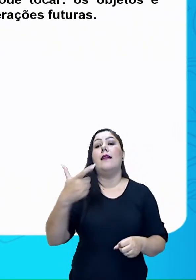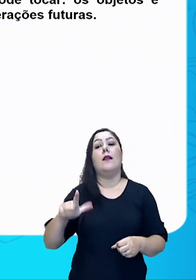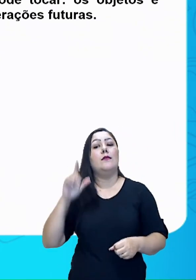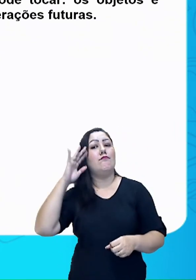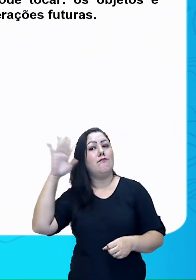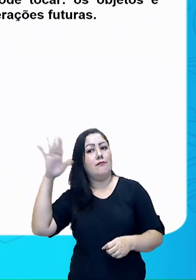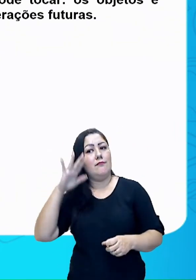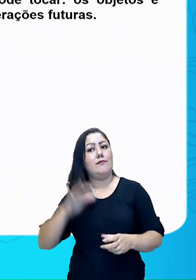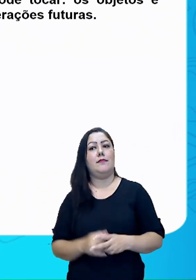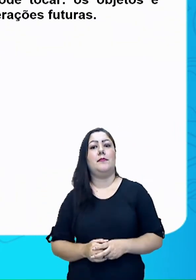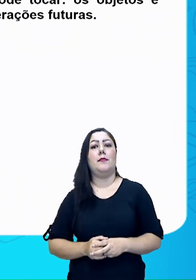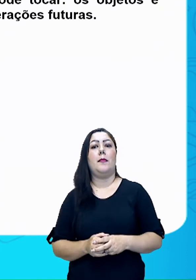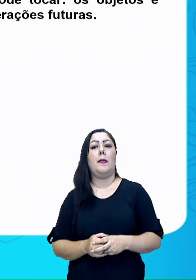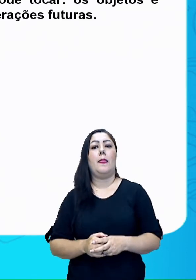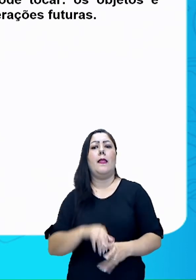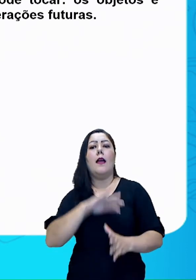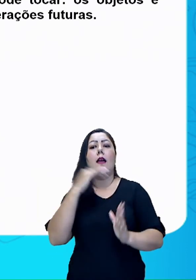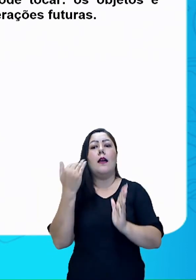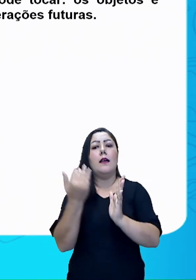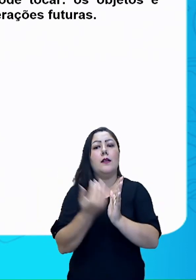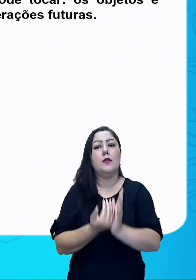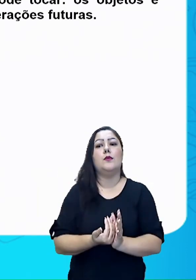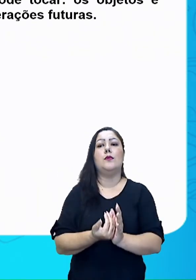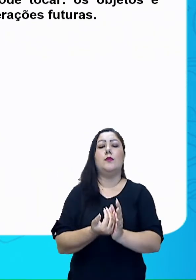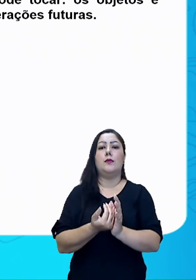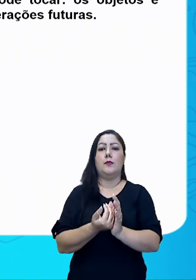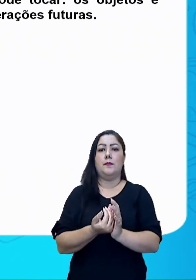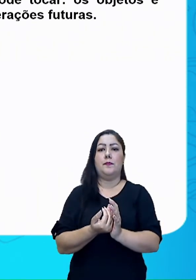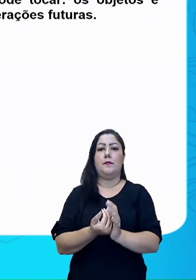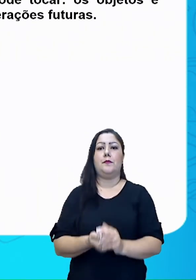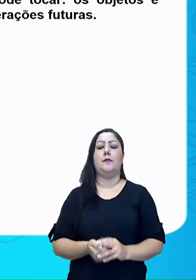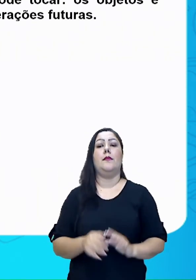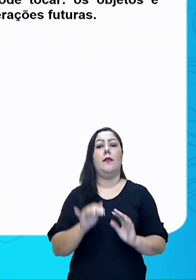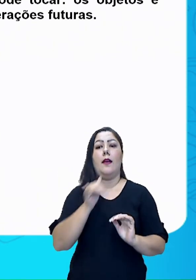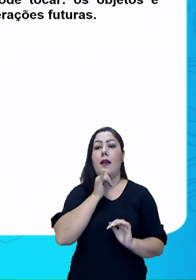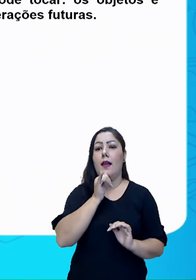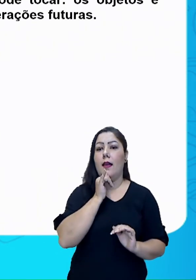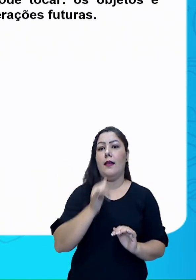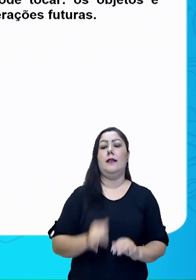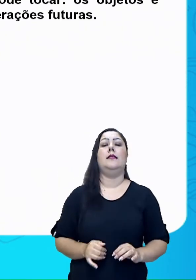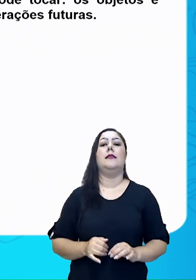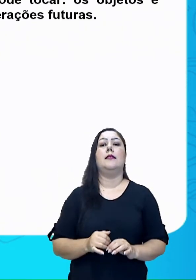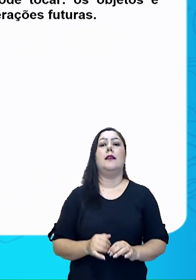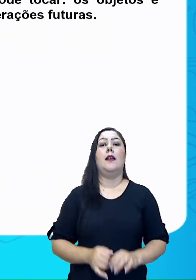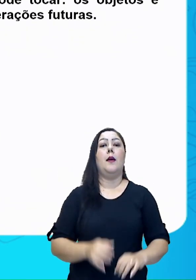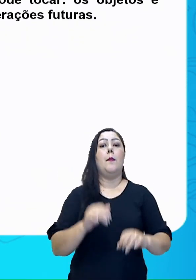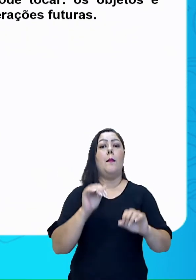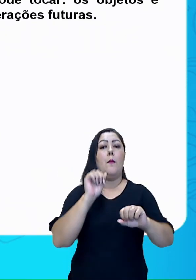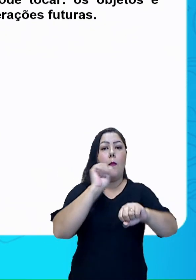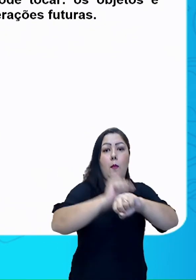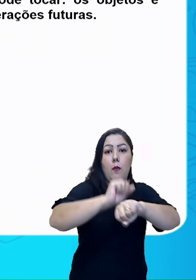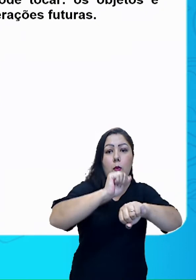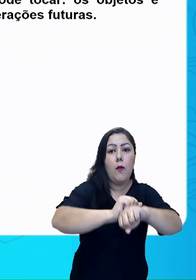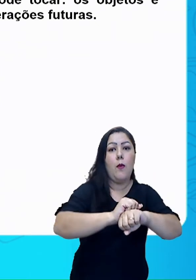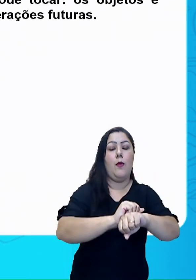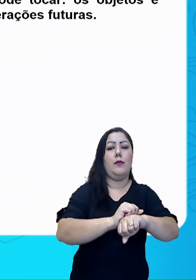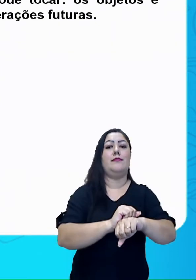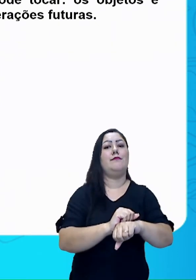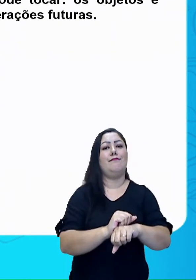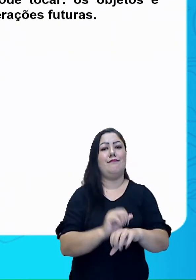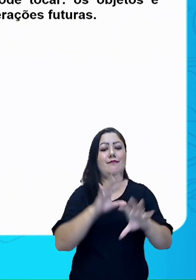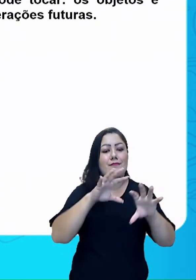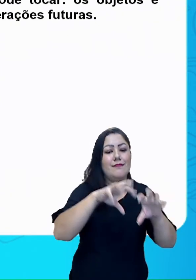humana. Assim, podemos dizer que o patrimônio material é aquilo que se pode tocar,